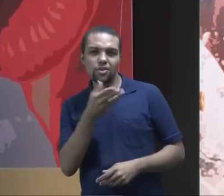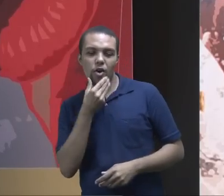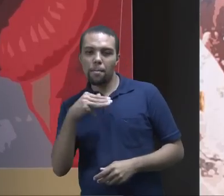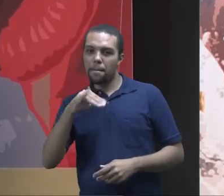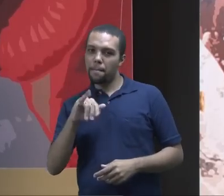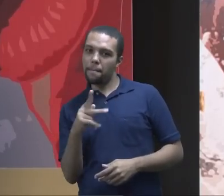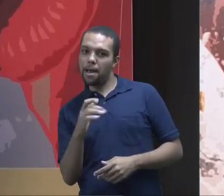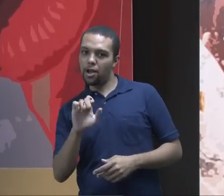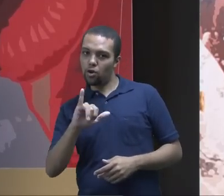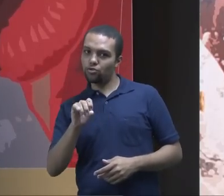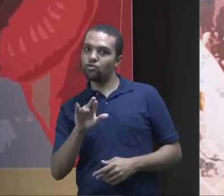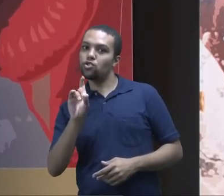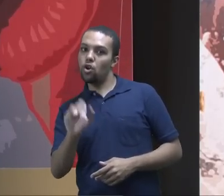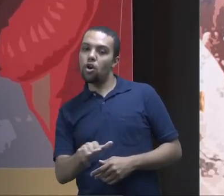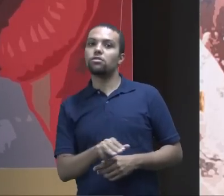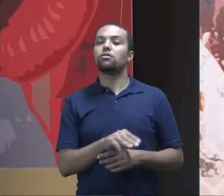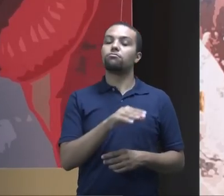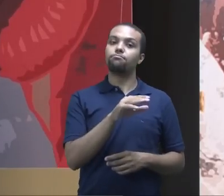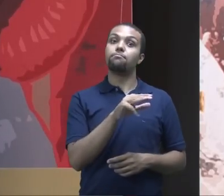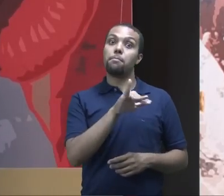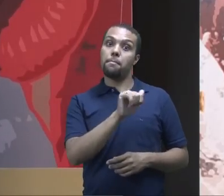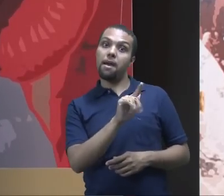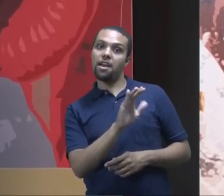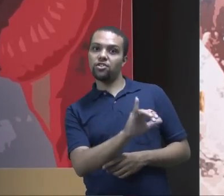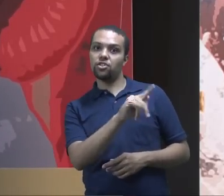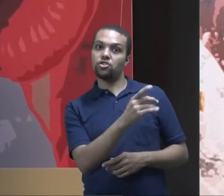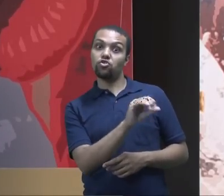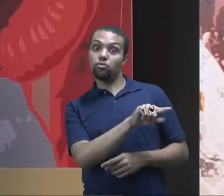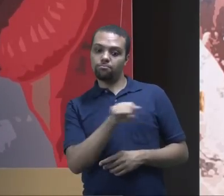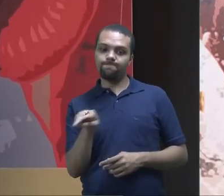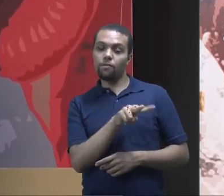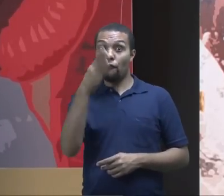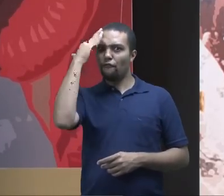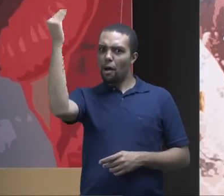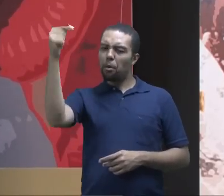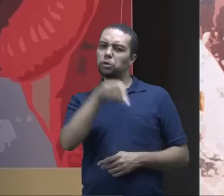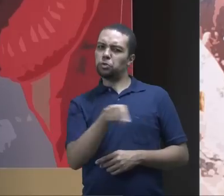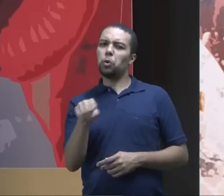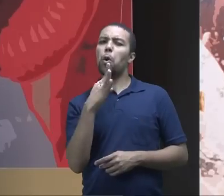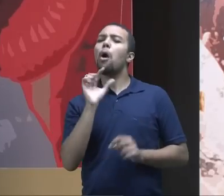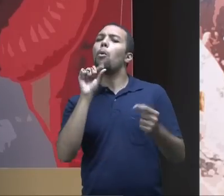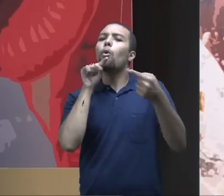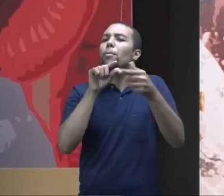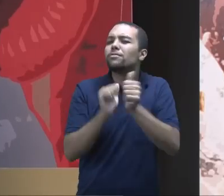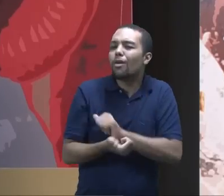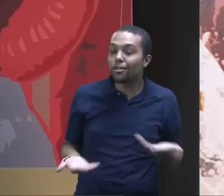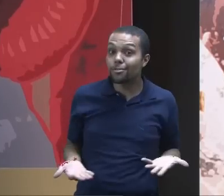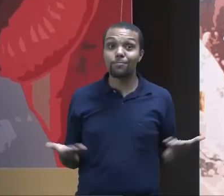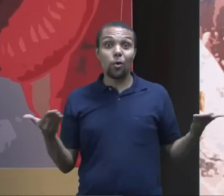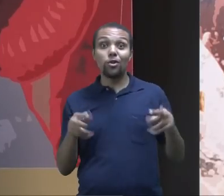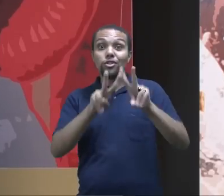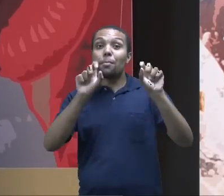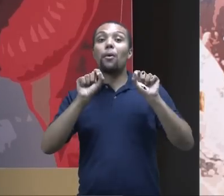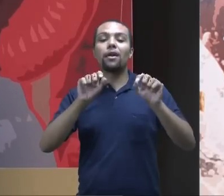Michael Jordan, Magic Johnson, Oscar Schmidt e Hortência. Nomes que só de falar você já reconhece o esporte. Hoje